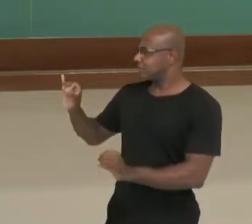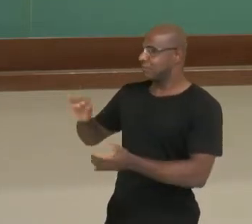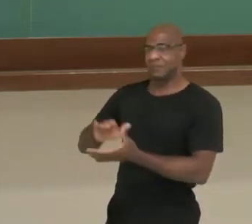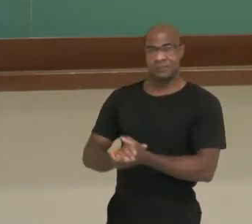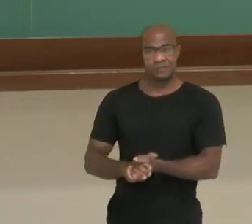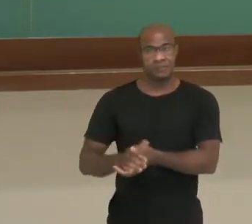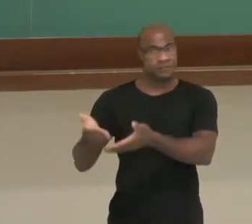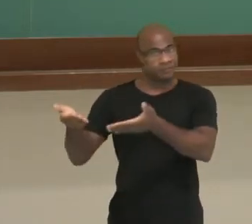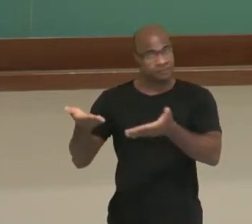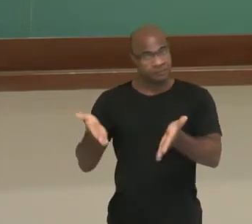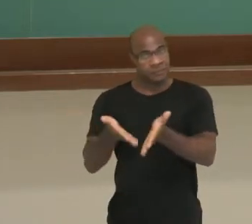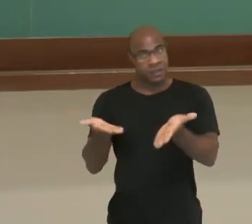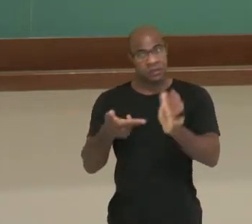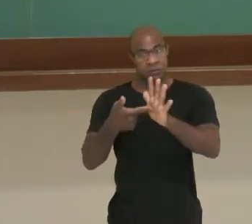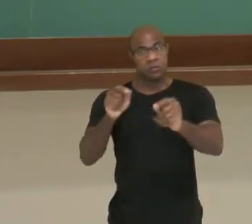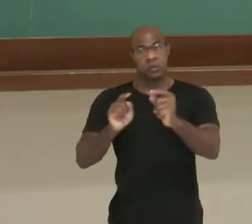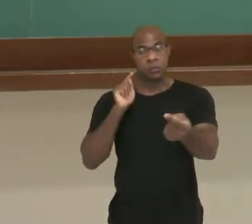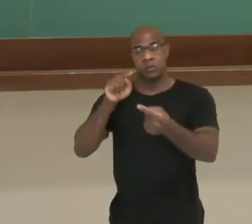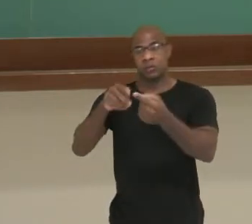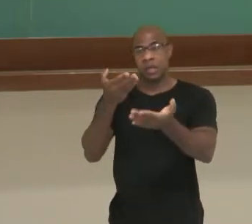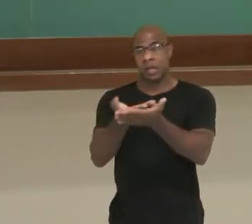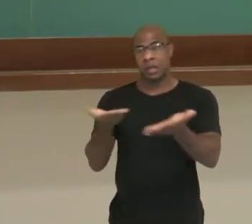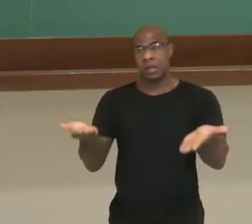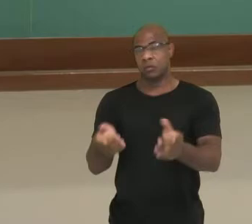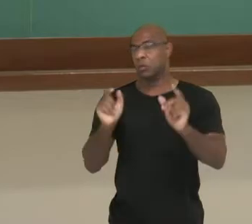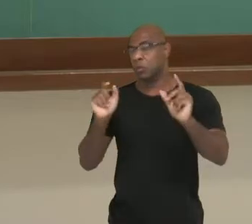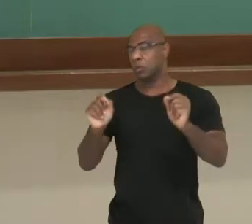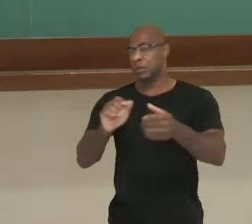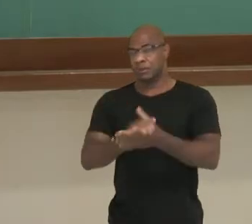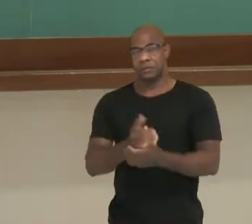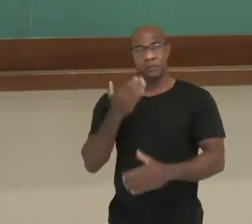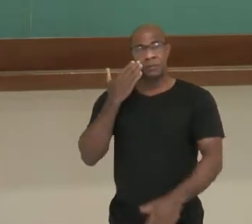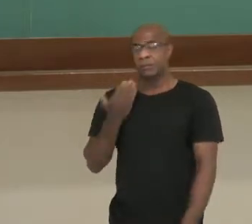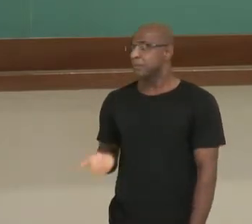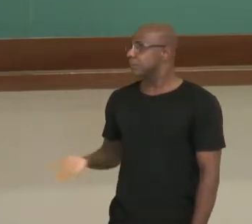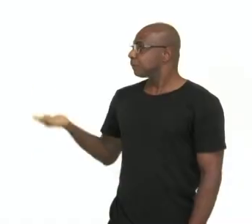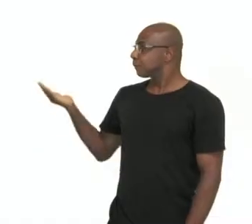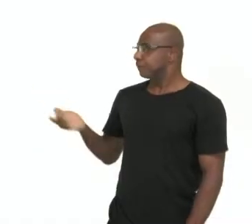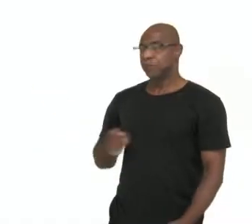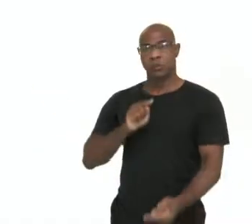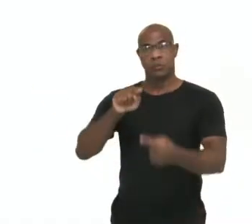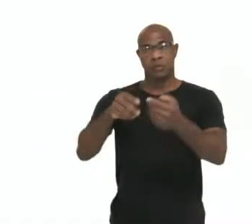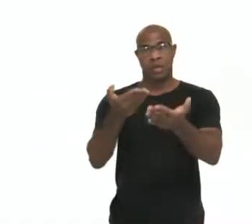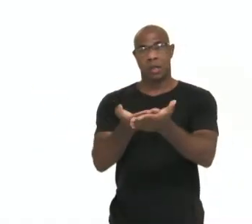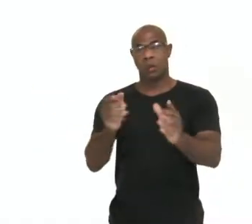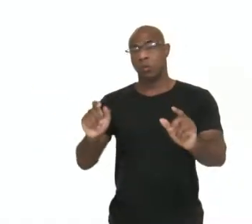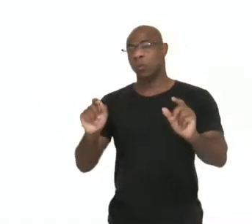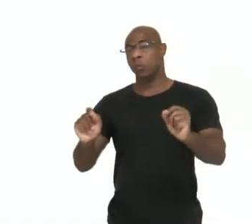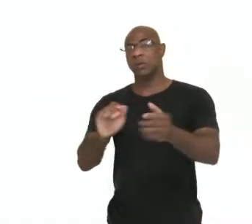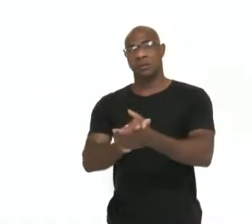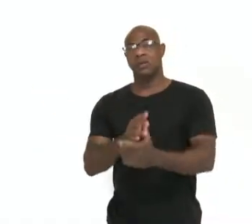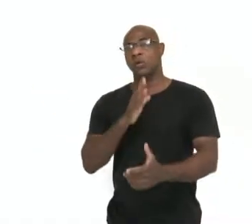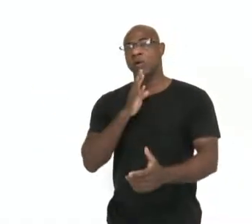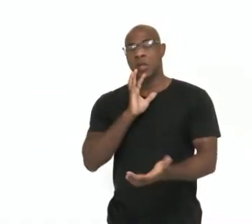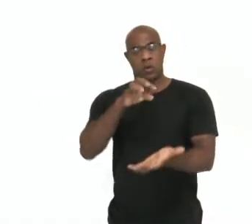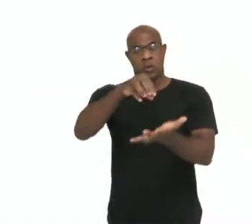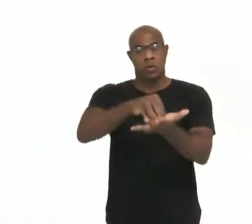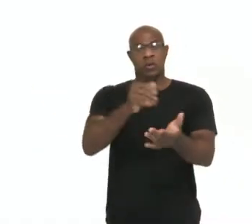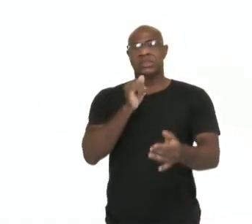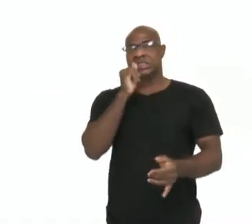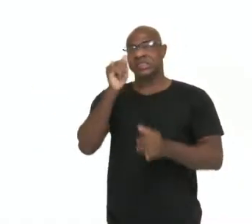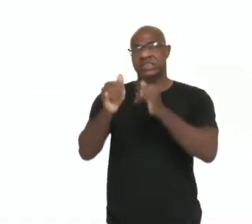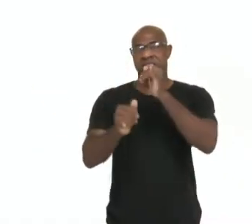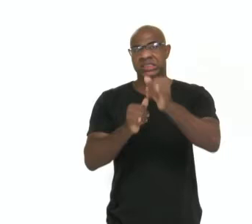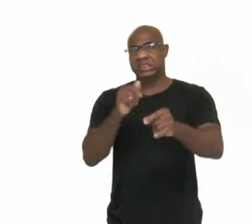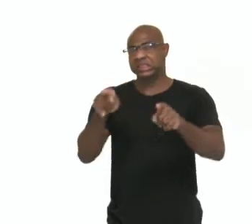Então vamos já conhecer os objetivos da nossa aula de hoje. Confere na tela, dá uma olhada lá, ó. Nós vamos conhecer a matriz energética